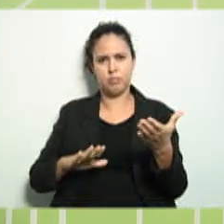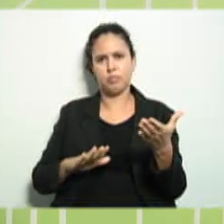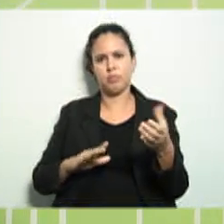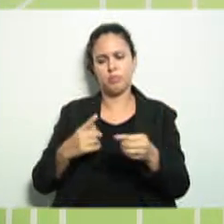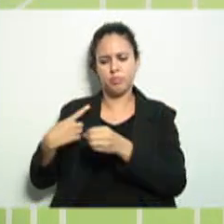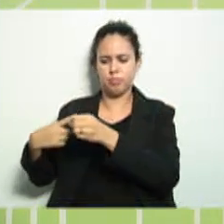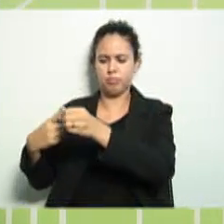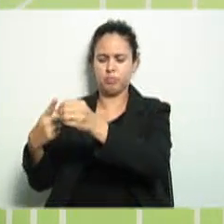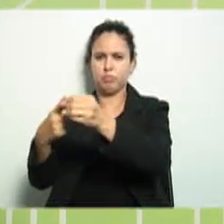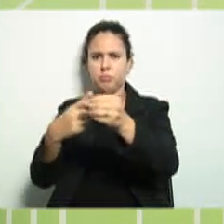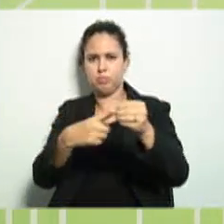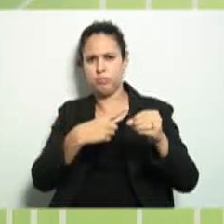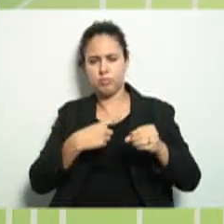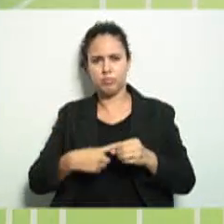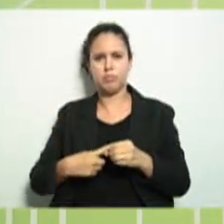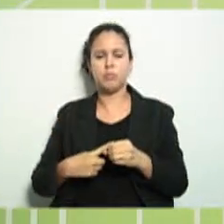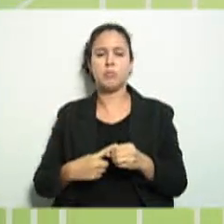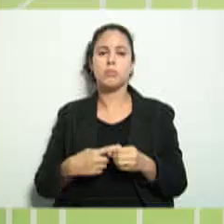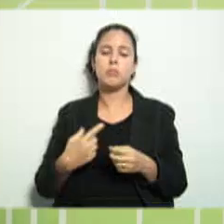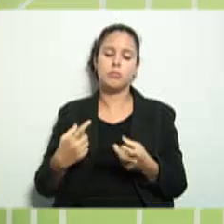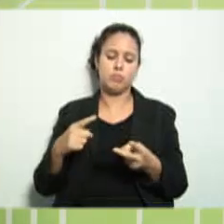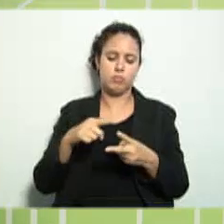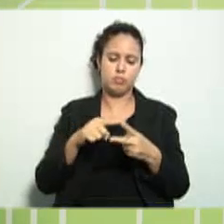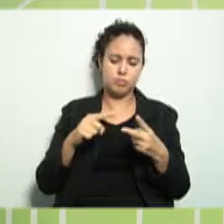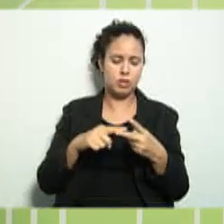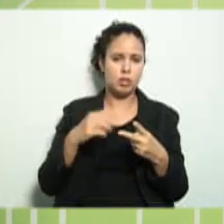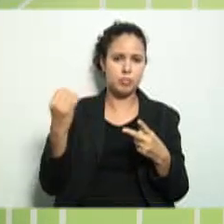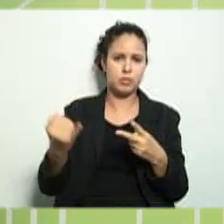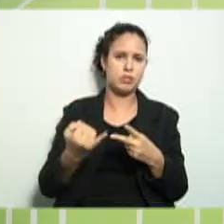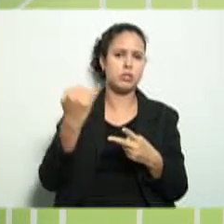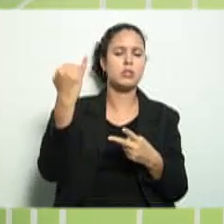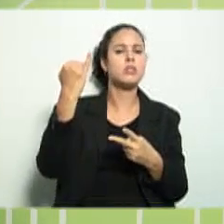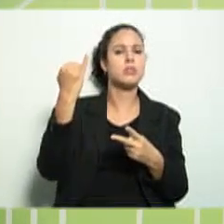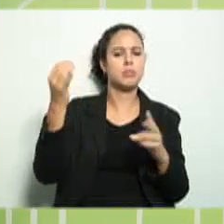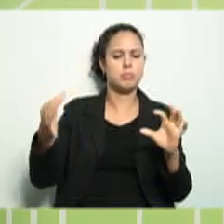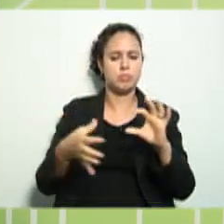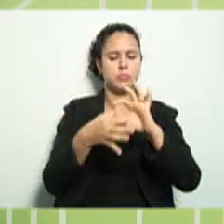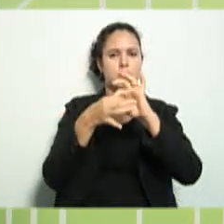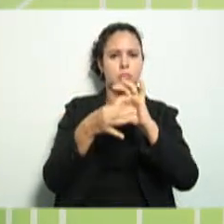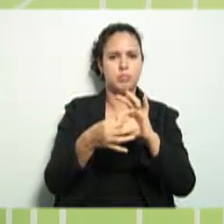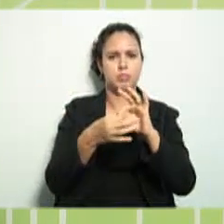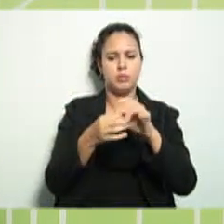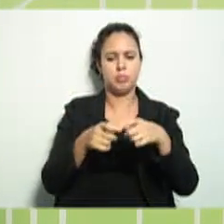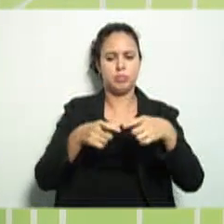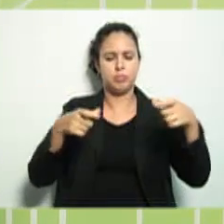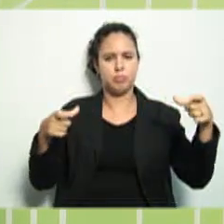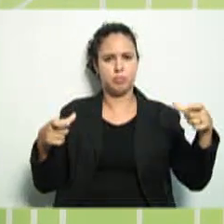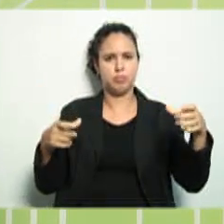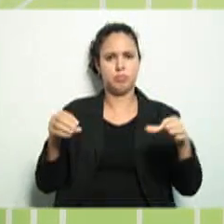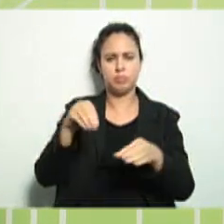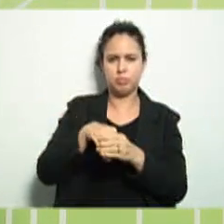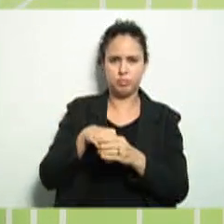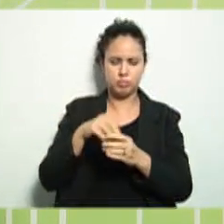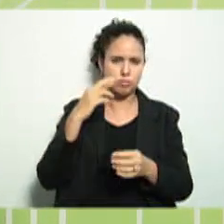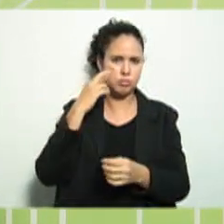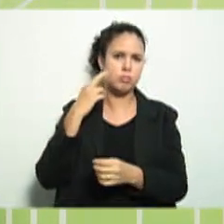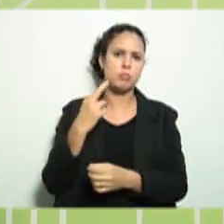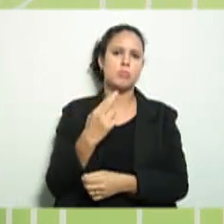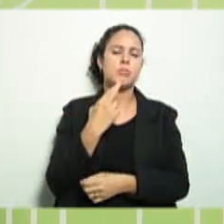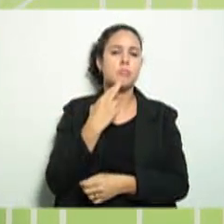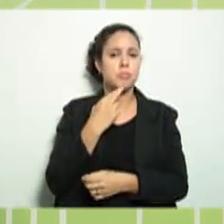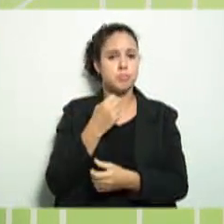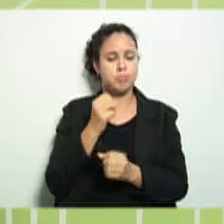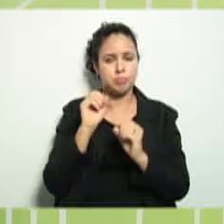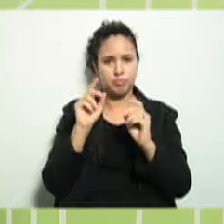atividade pecuária. Então são dois setores muito importantes e fundamentais para o desenvolvimento de nossa região.